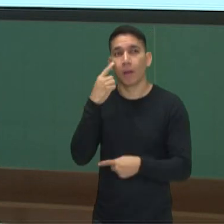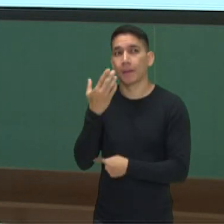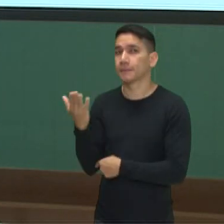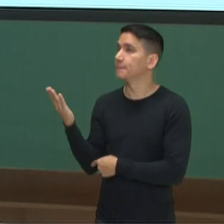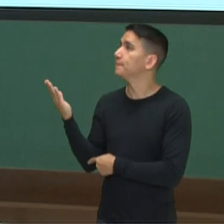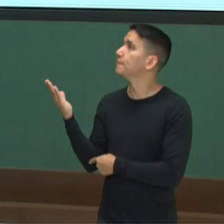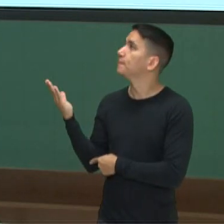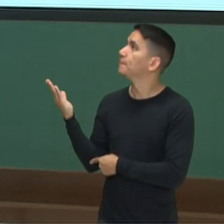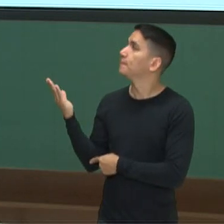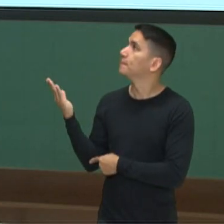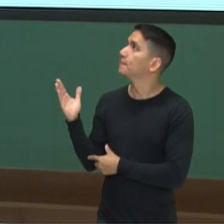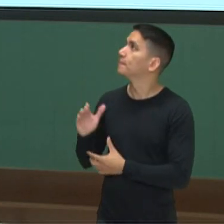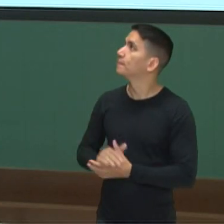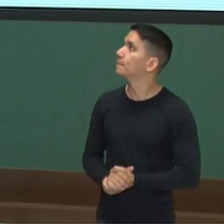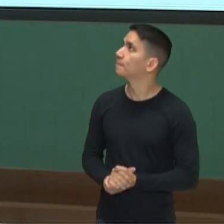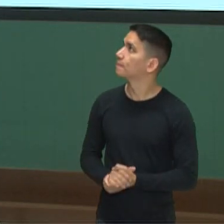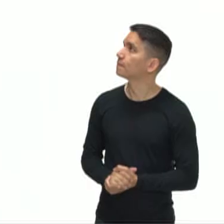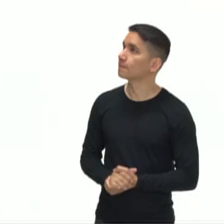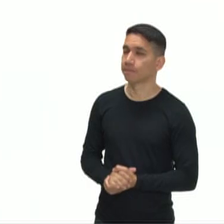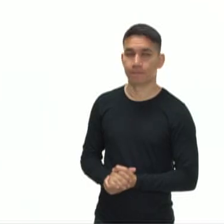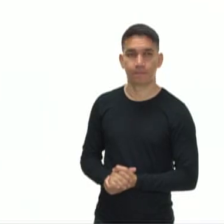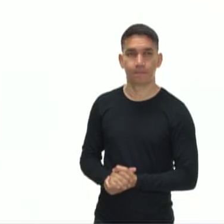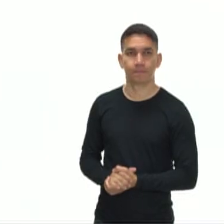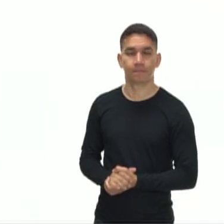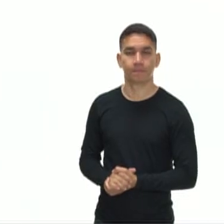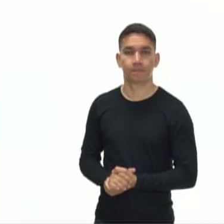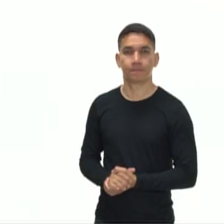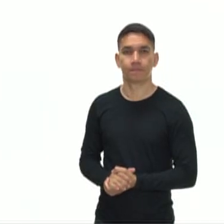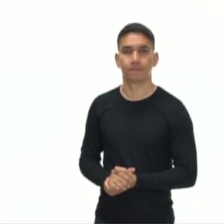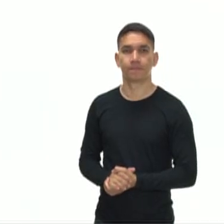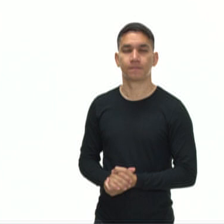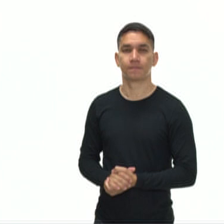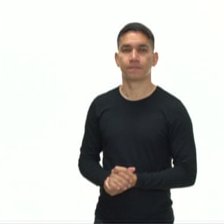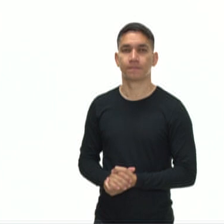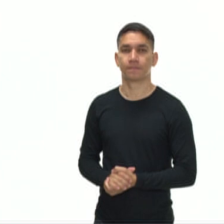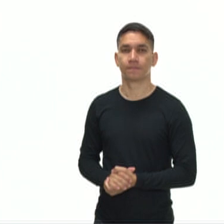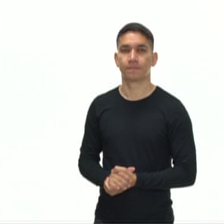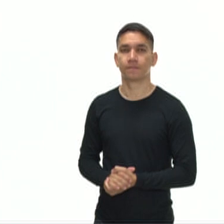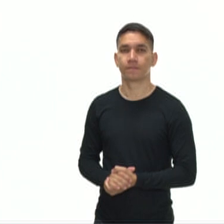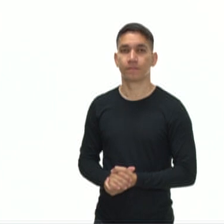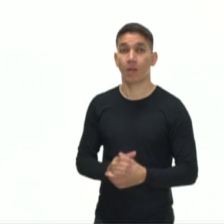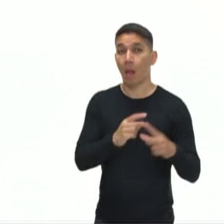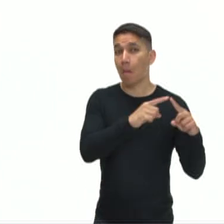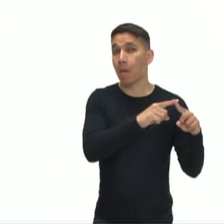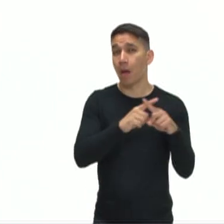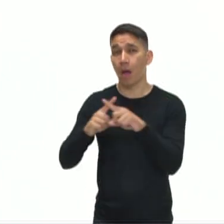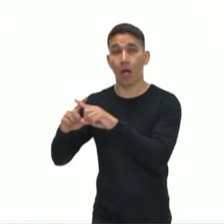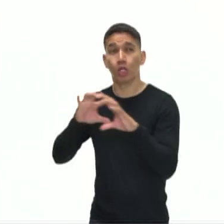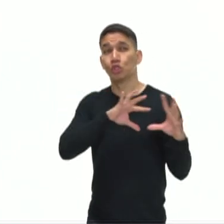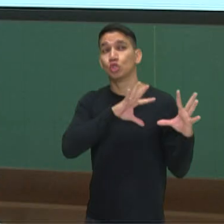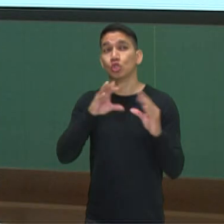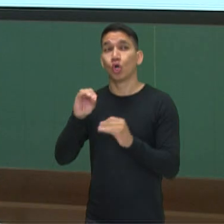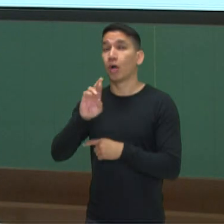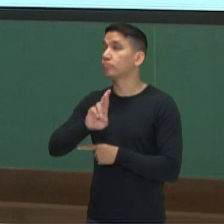vezes 2,5x e 10 vezes 2,5x. Multiplicando todo mundo,